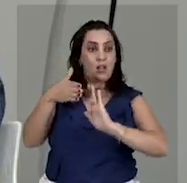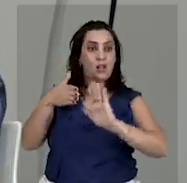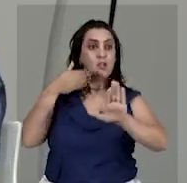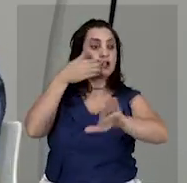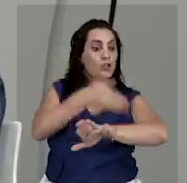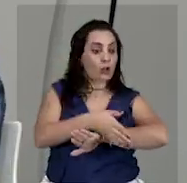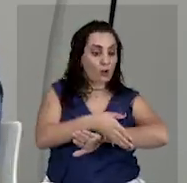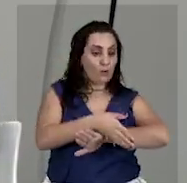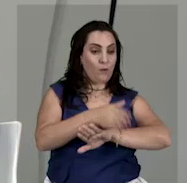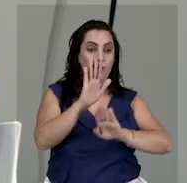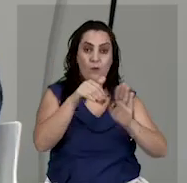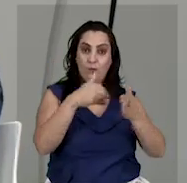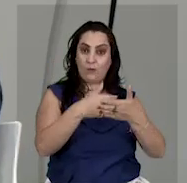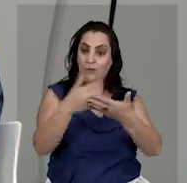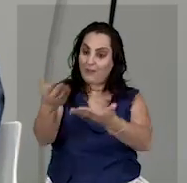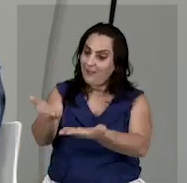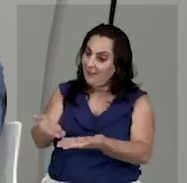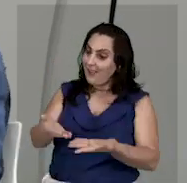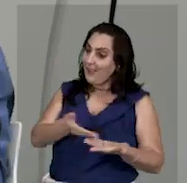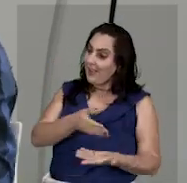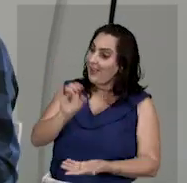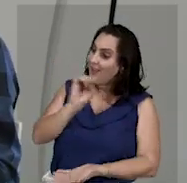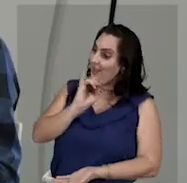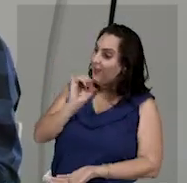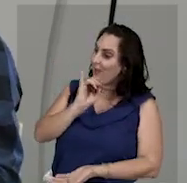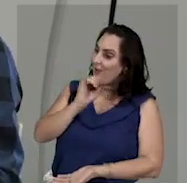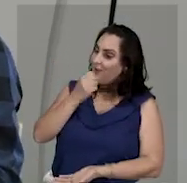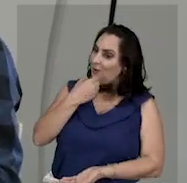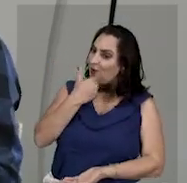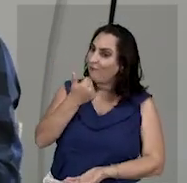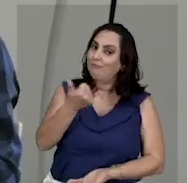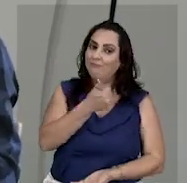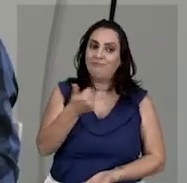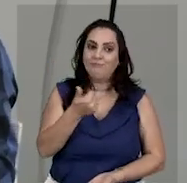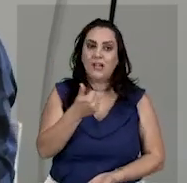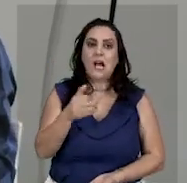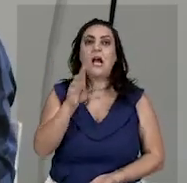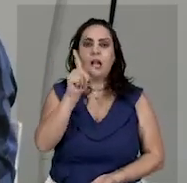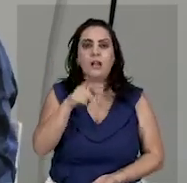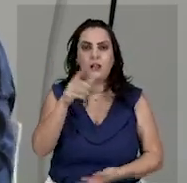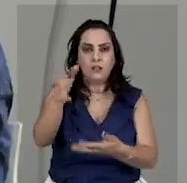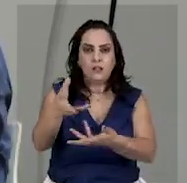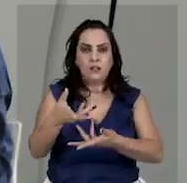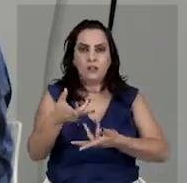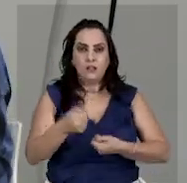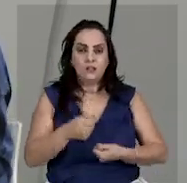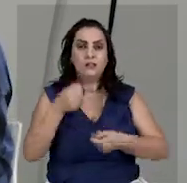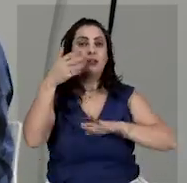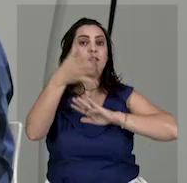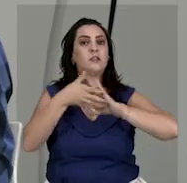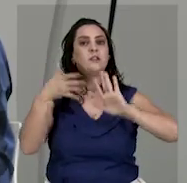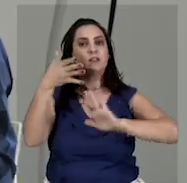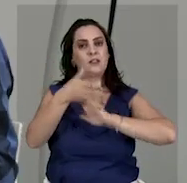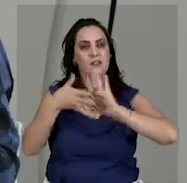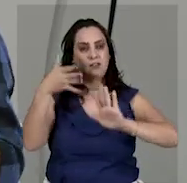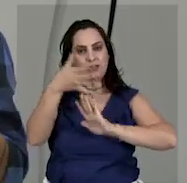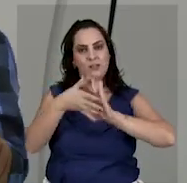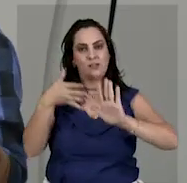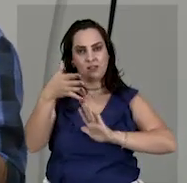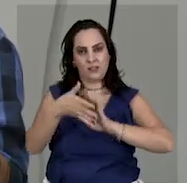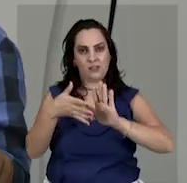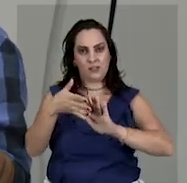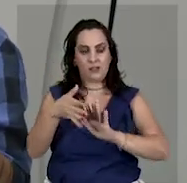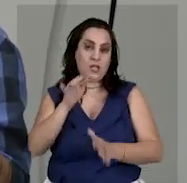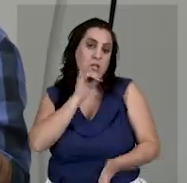o aluno surdo ou ouvinte, porque não é uma escola especial, é uma escola aberta a todos. Então, se eu tenho um